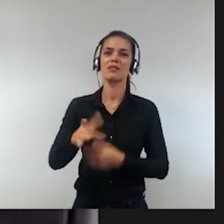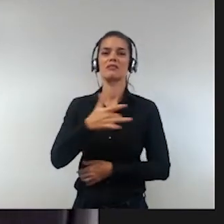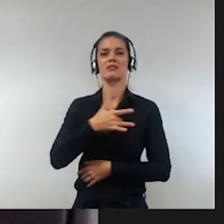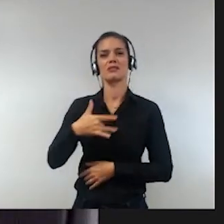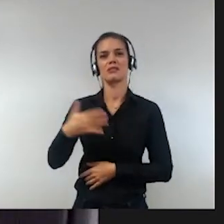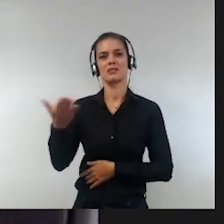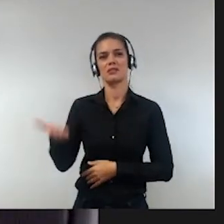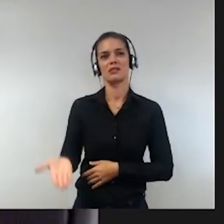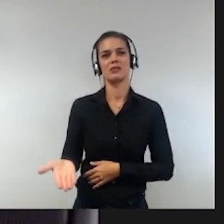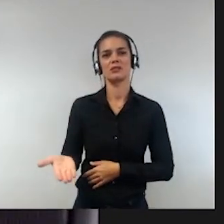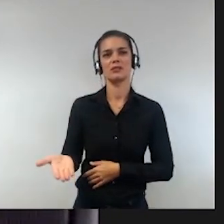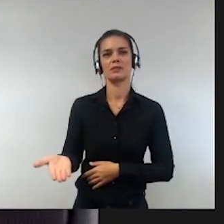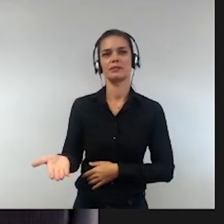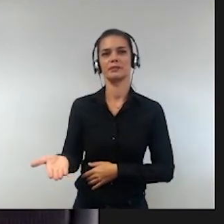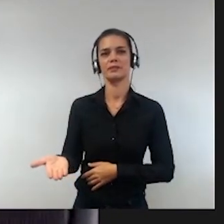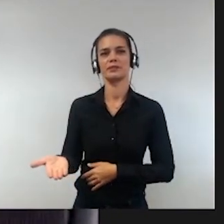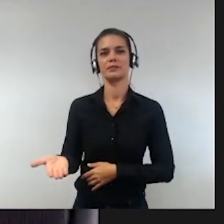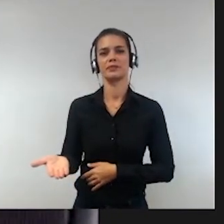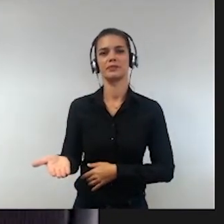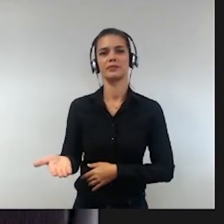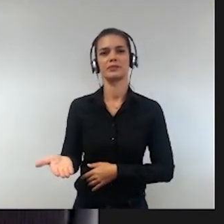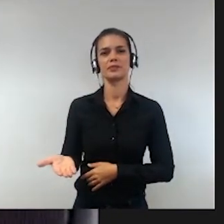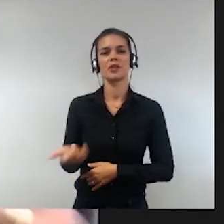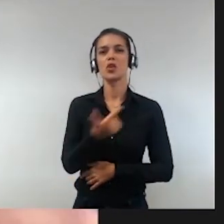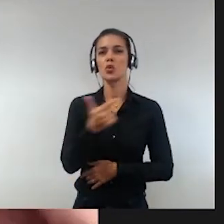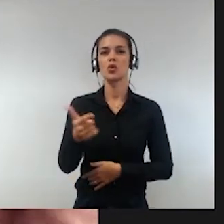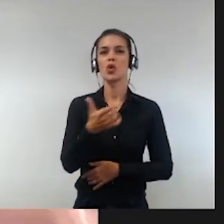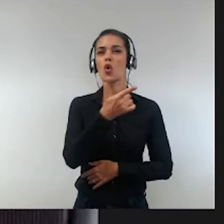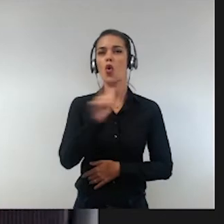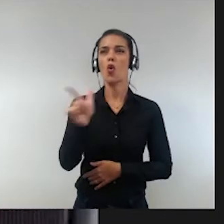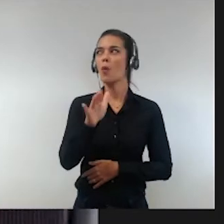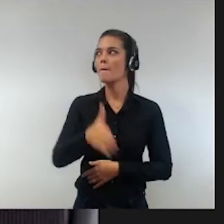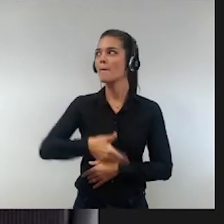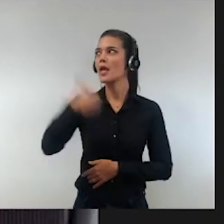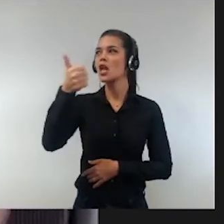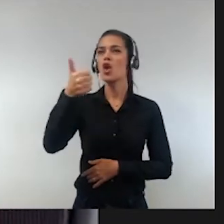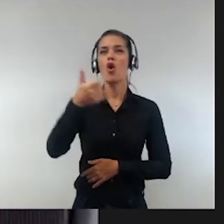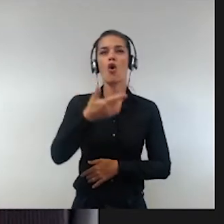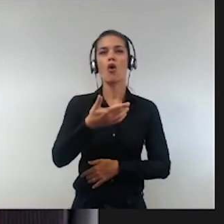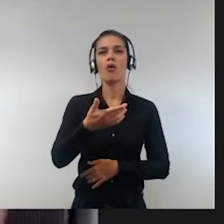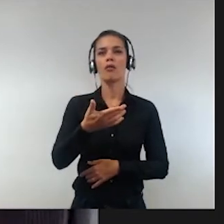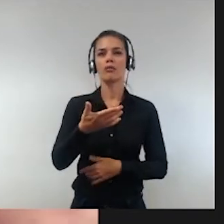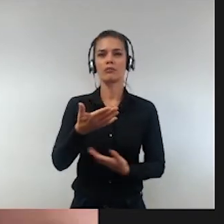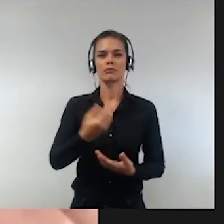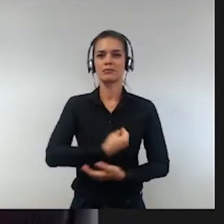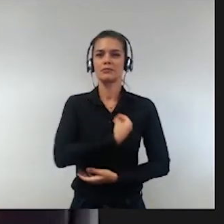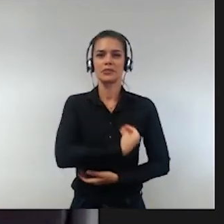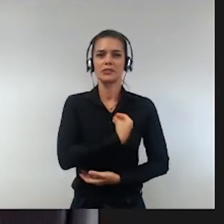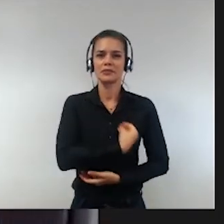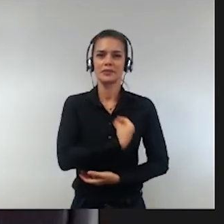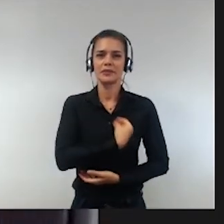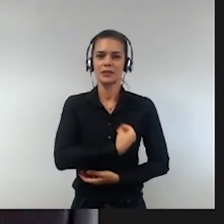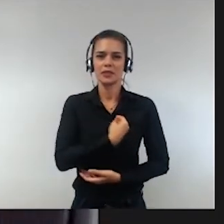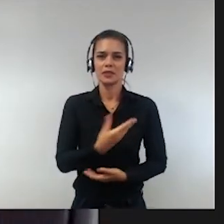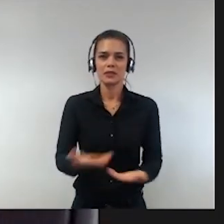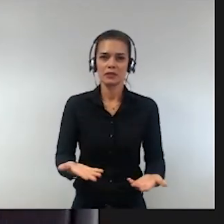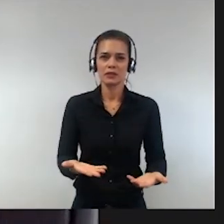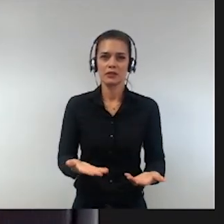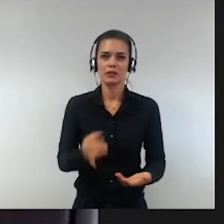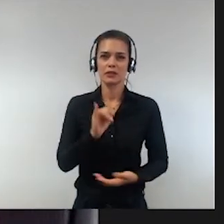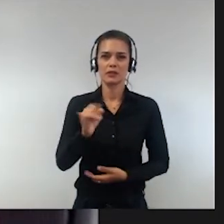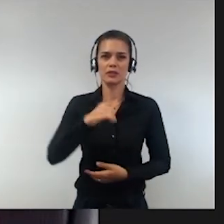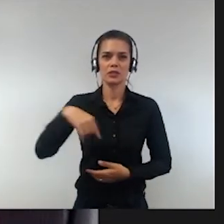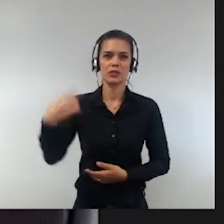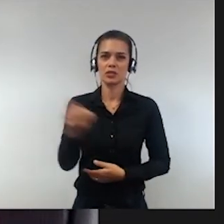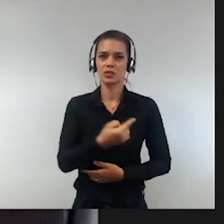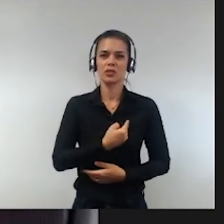nesse segmento. Não teremos qualquer tipo de melhoria de qualidade de vida para esses animais se nós não